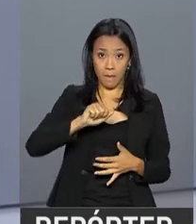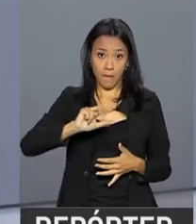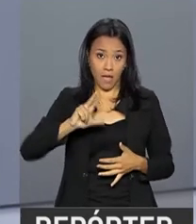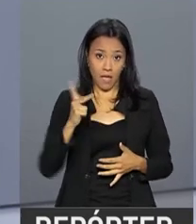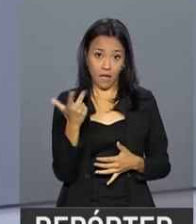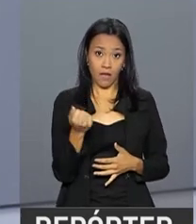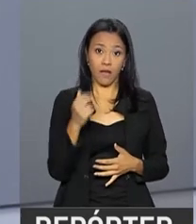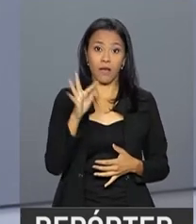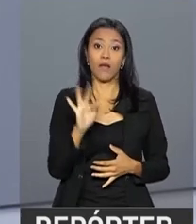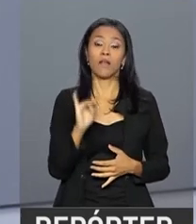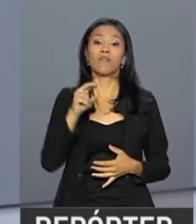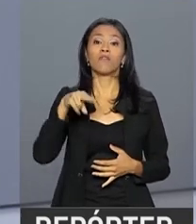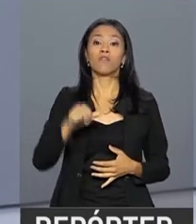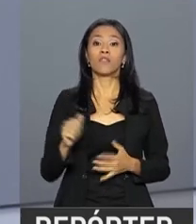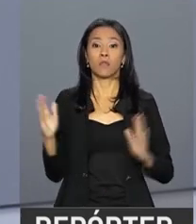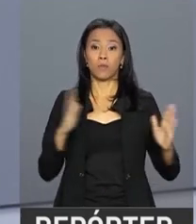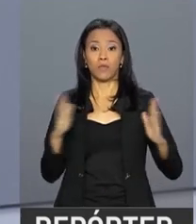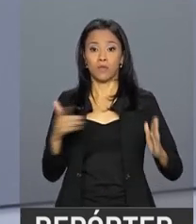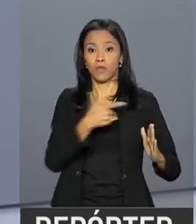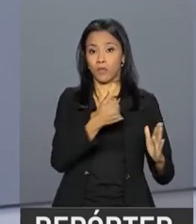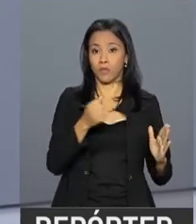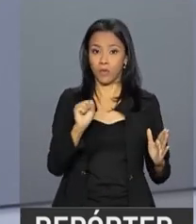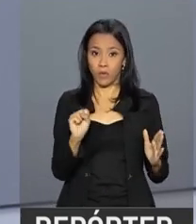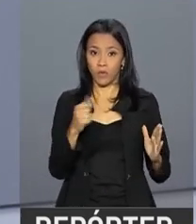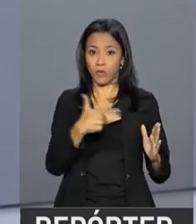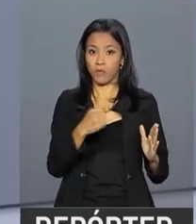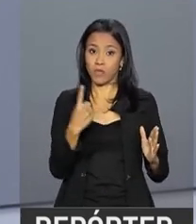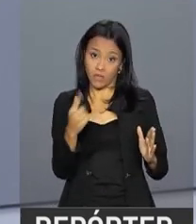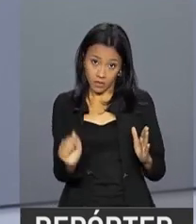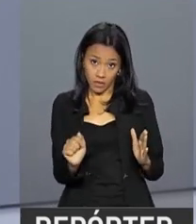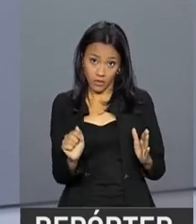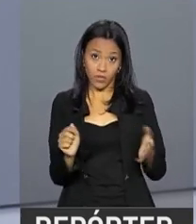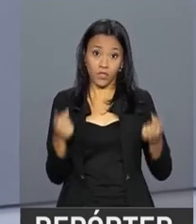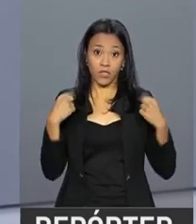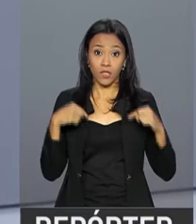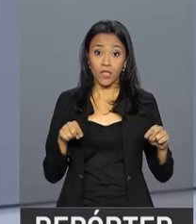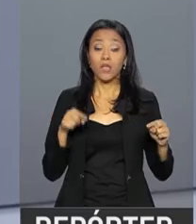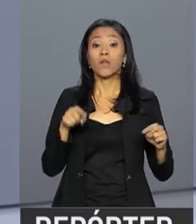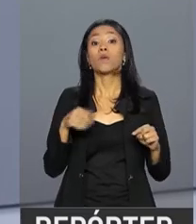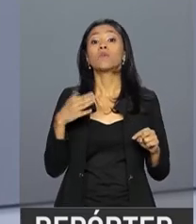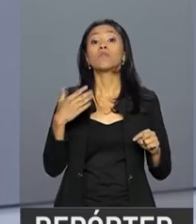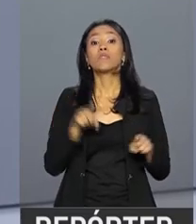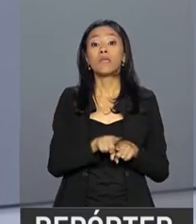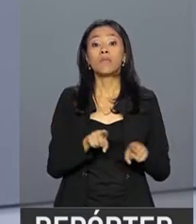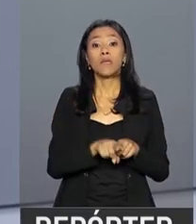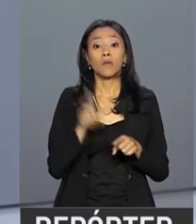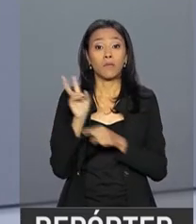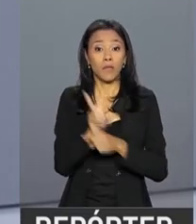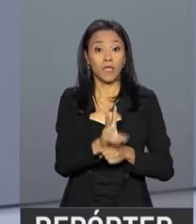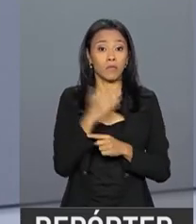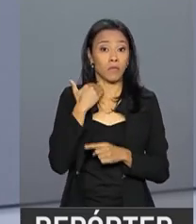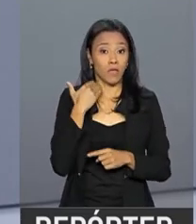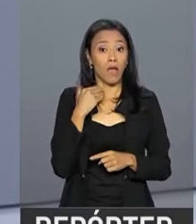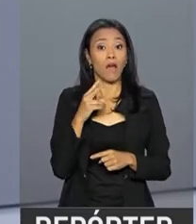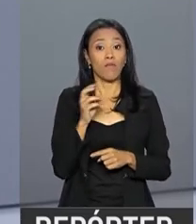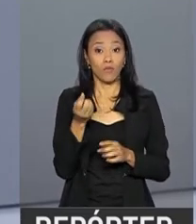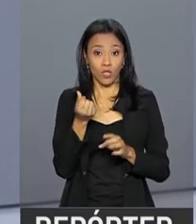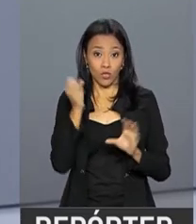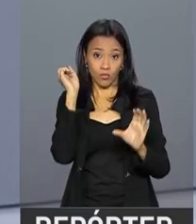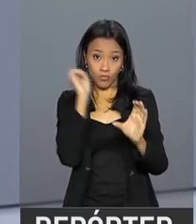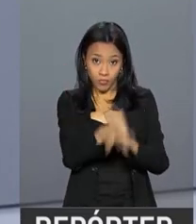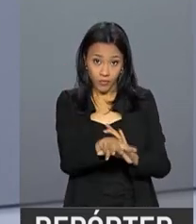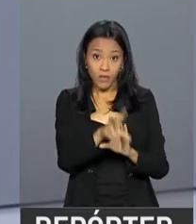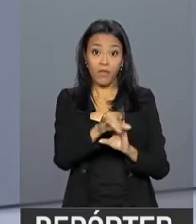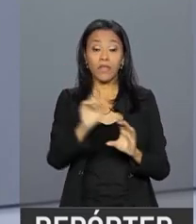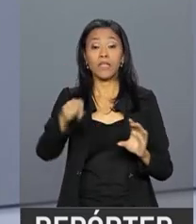referentes aos exercícios de 2008 a 2017 o crédito bancário será realizado logo após o carnaval no dia